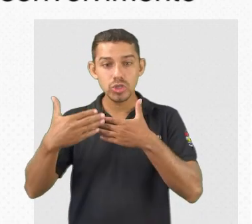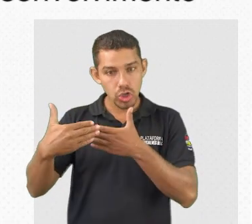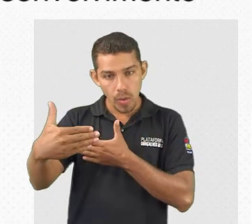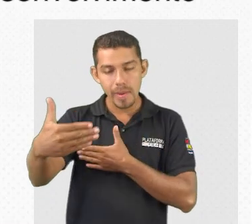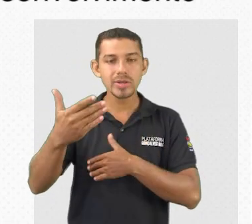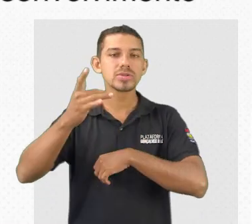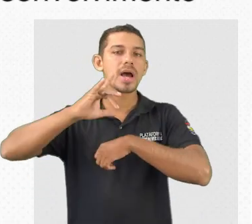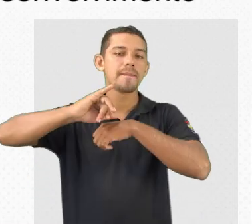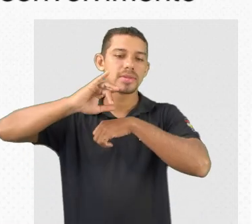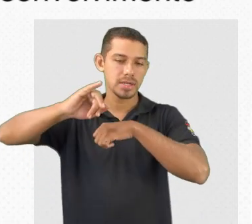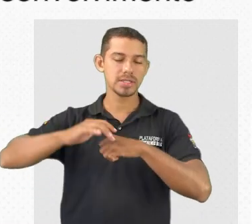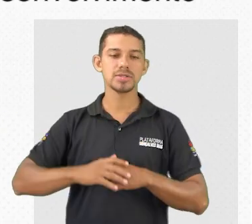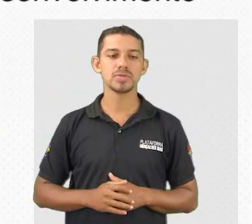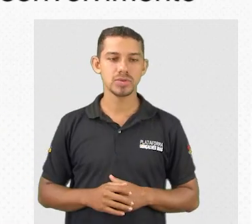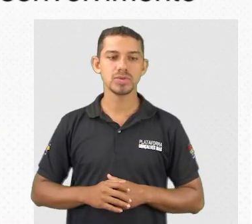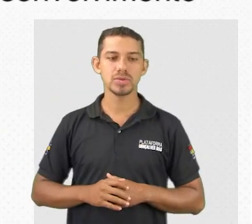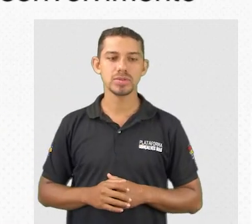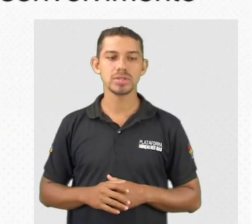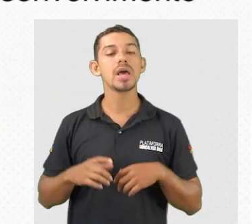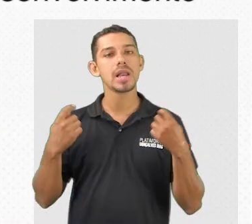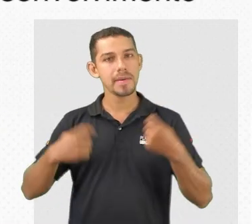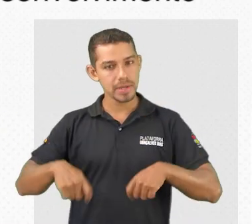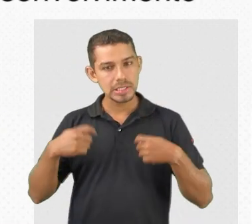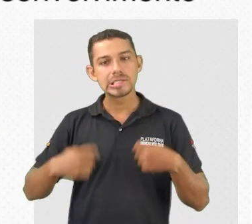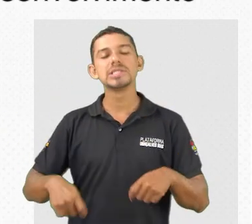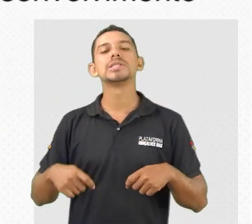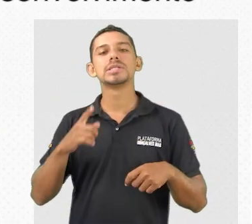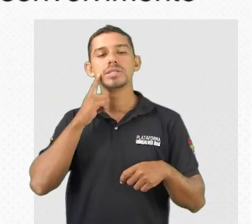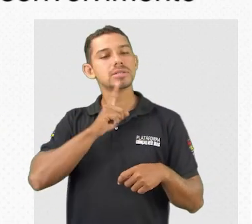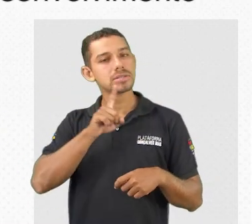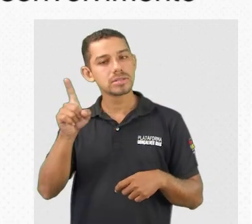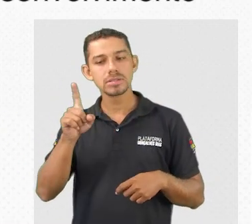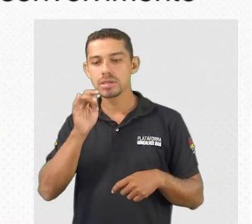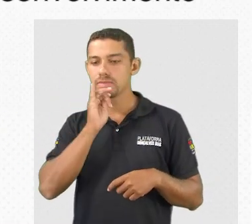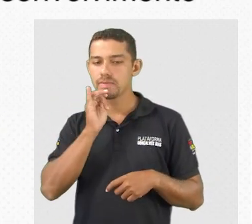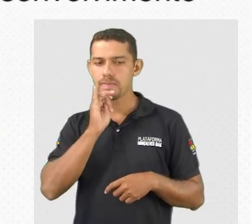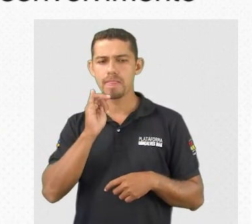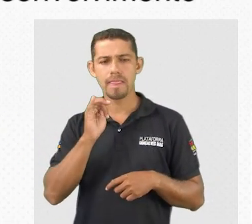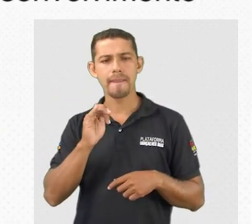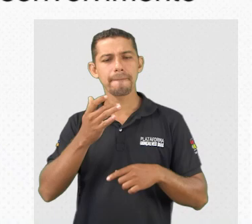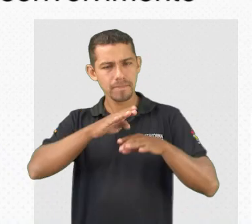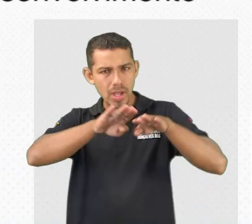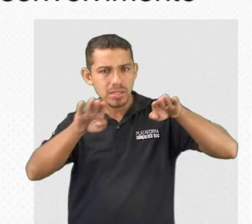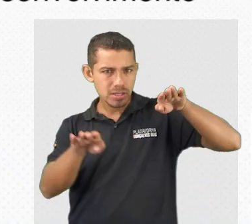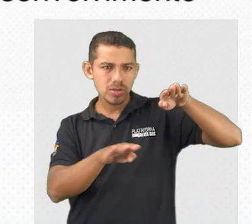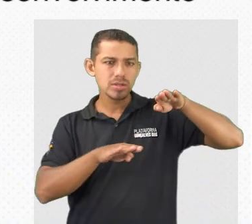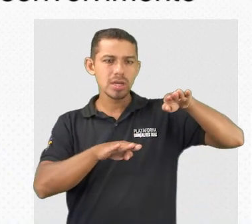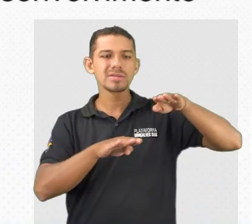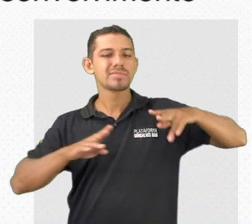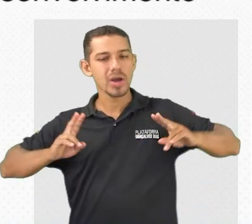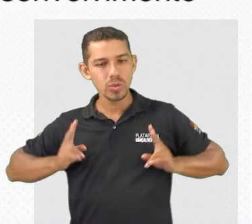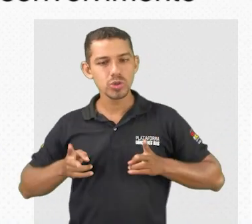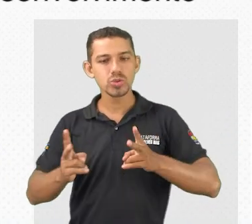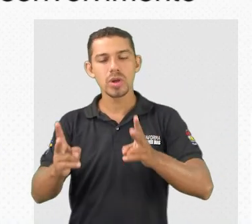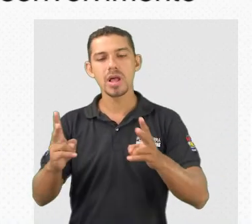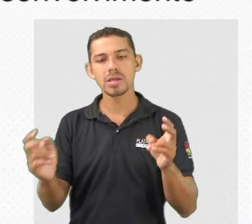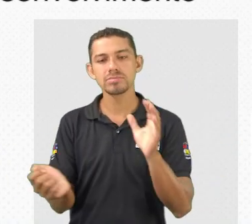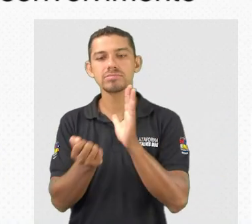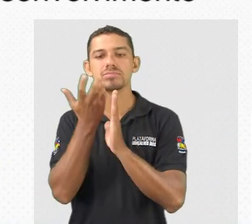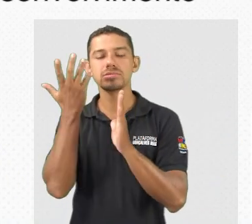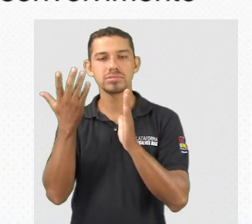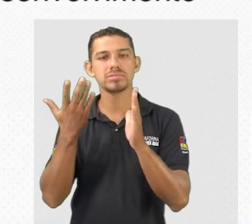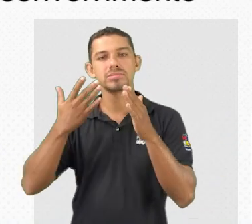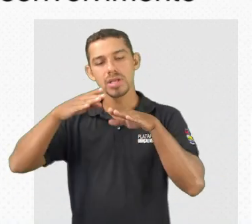o capitalismo. O capitalismo, ele precisa se alimentar da desigualdade para continuar a produzir e